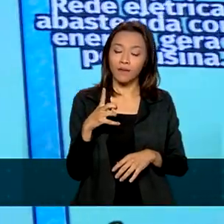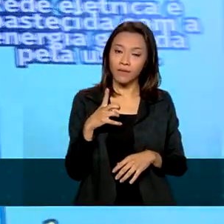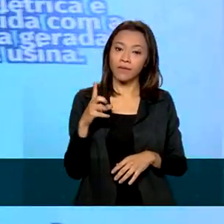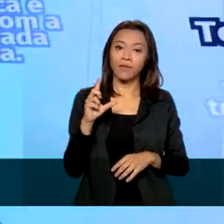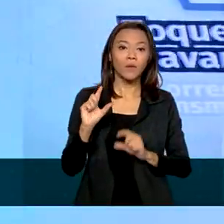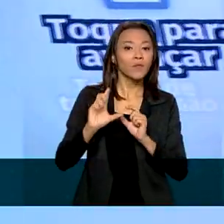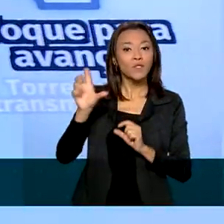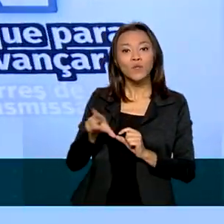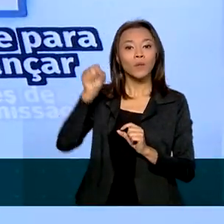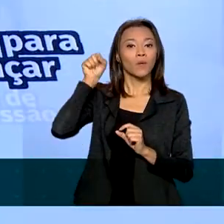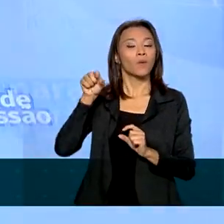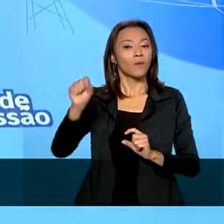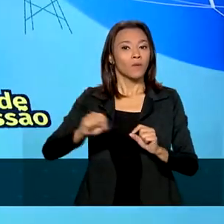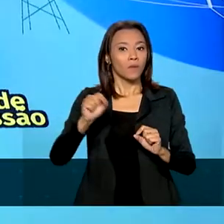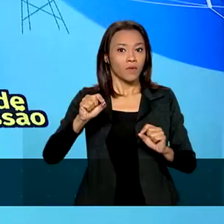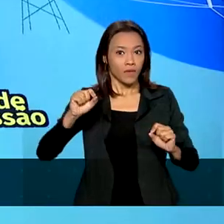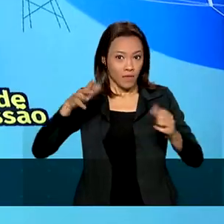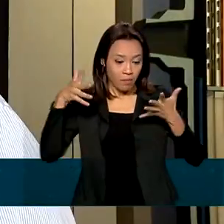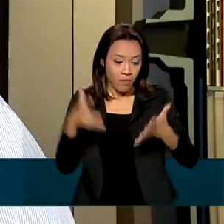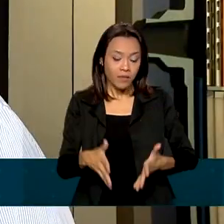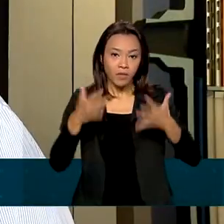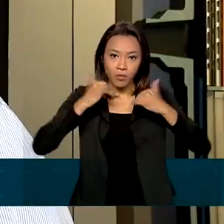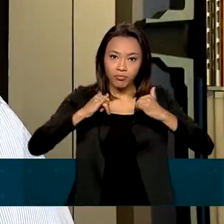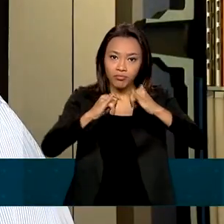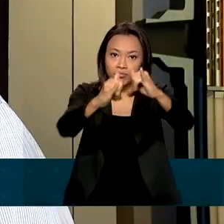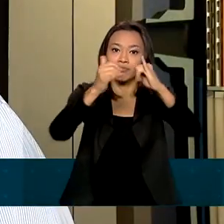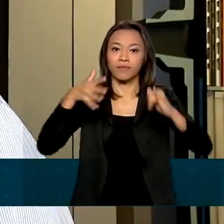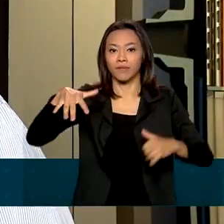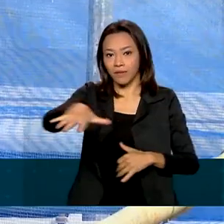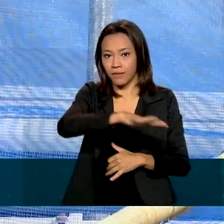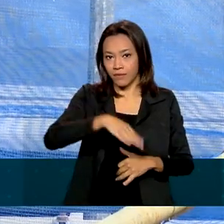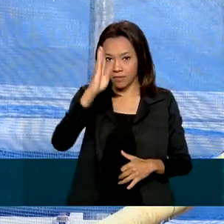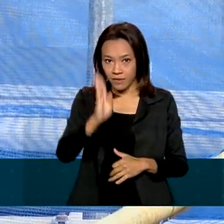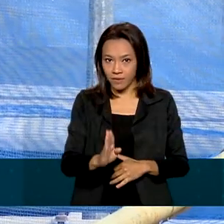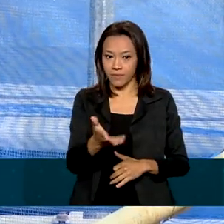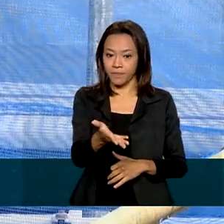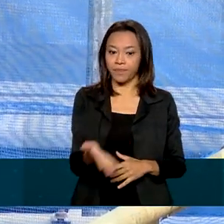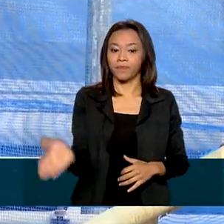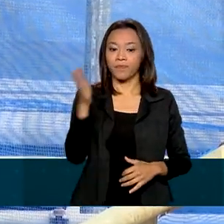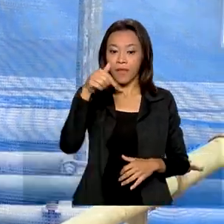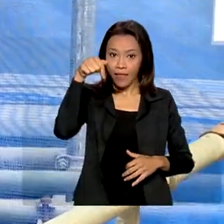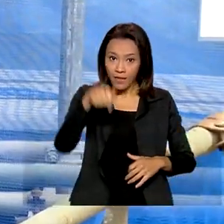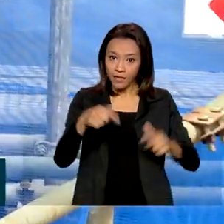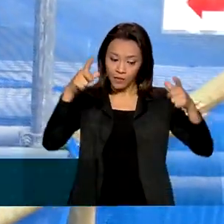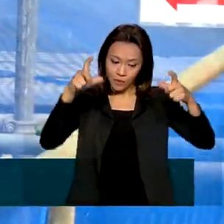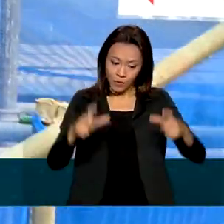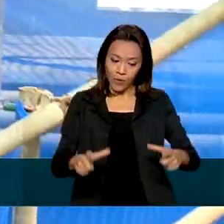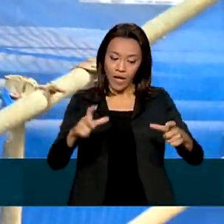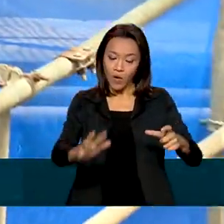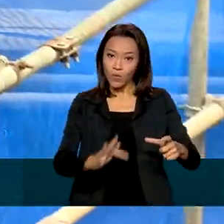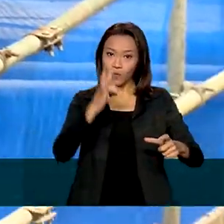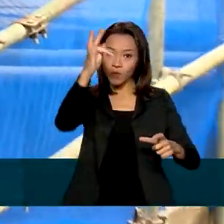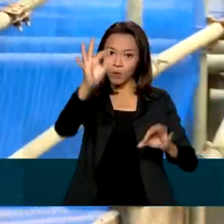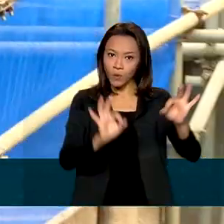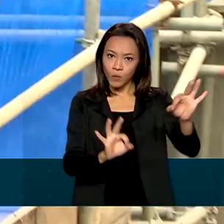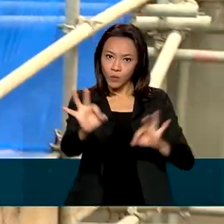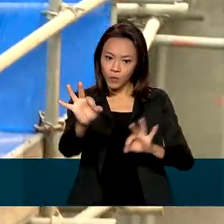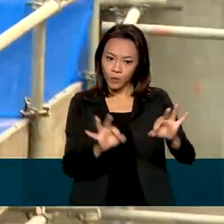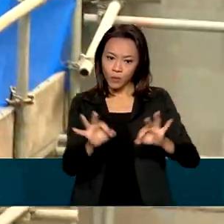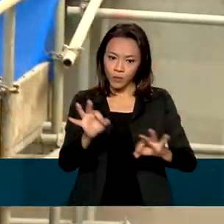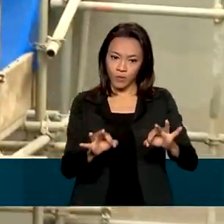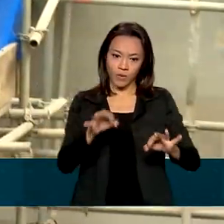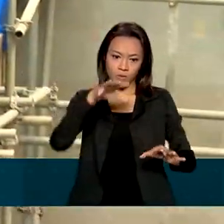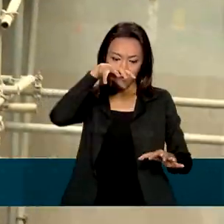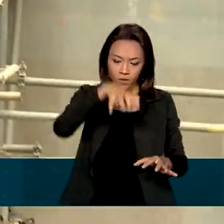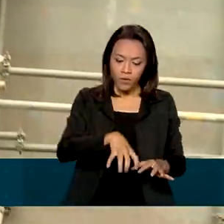opção de ampliação da participação da energia nuclear na matriz elétrica. É nesse local que vai ser instalado o futuro reator nuclear da usina de